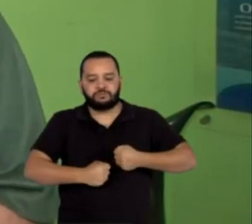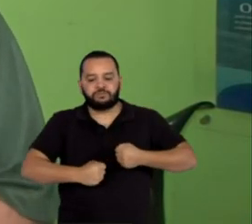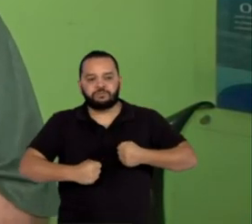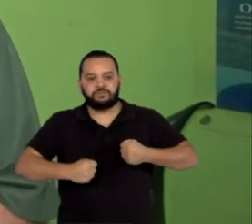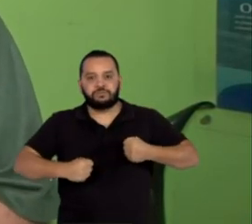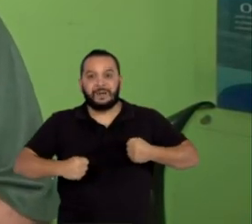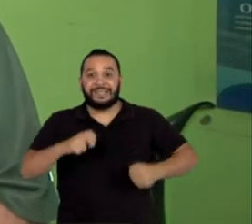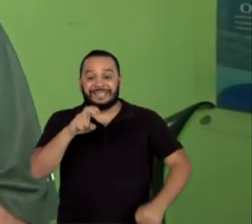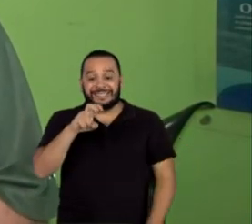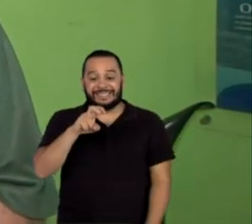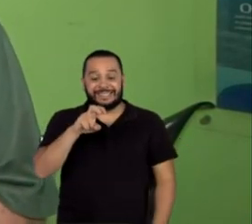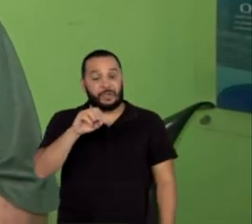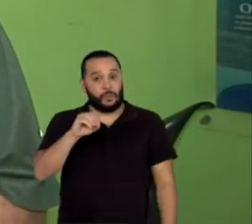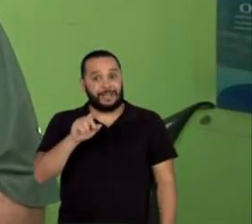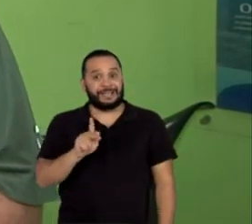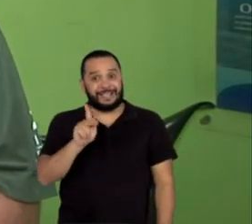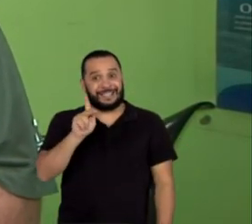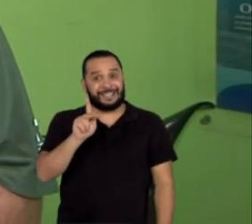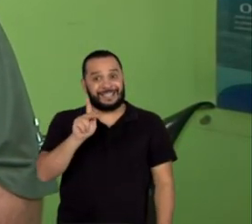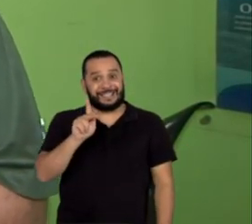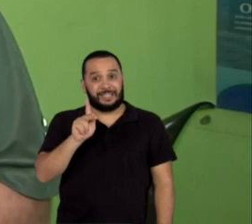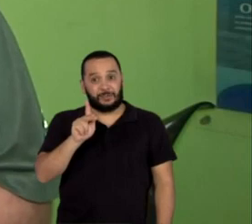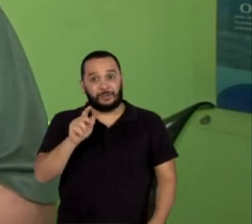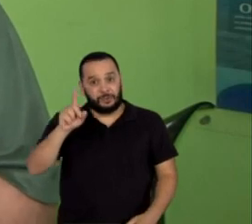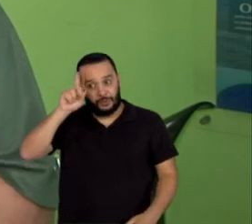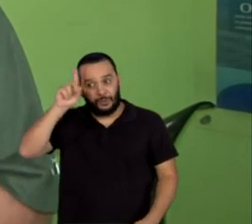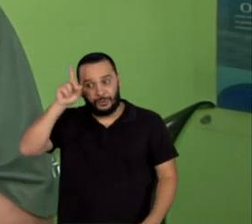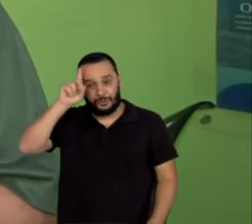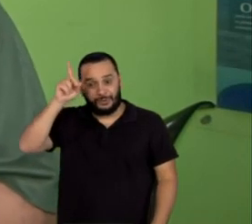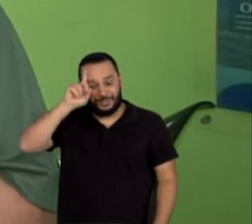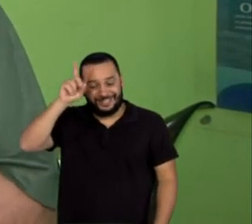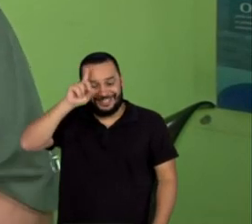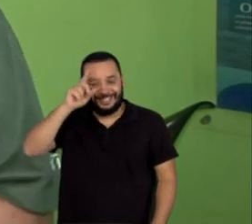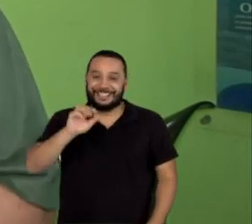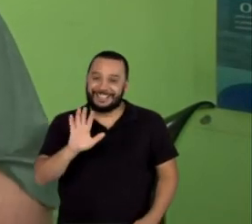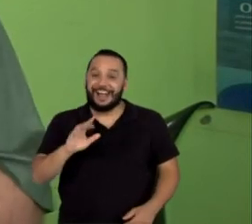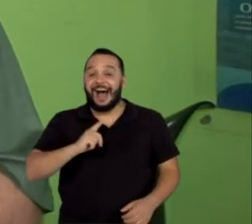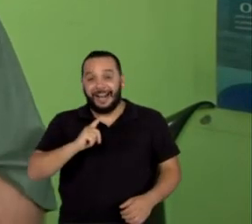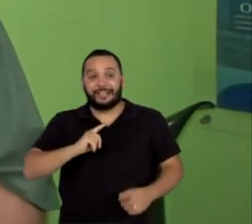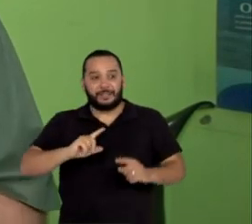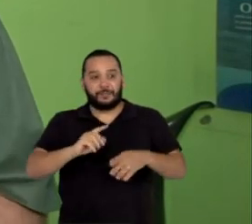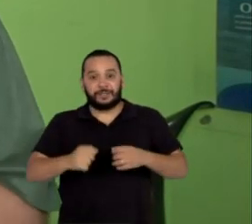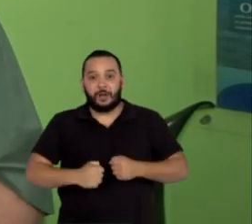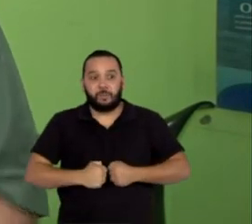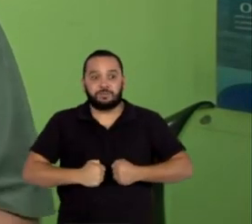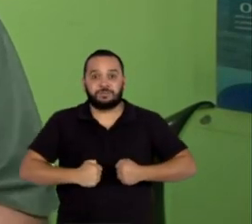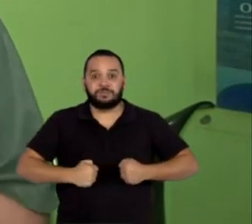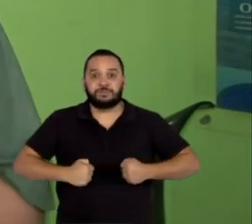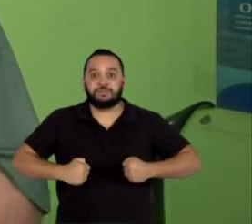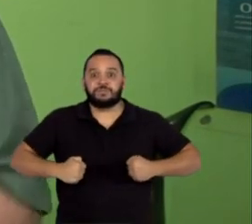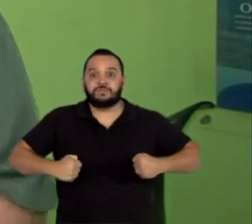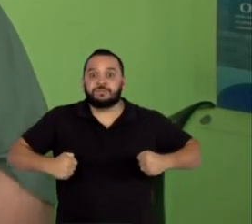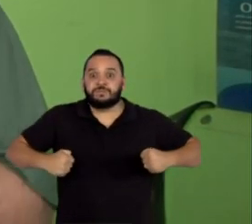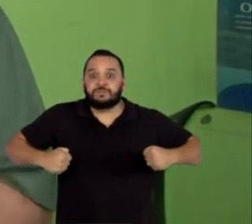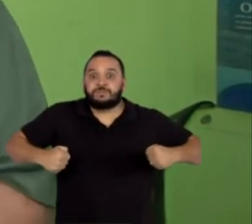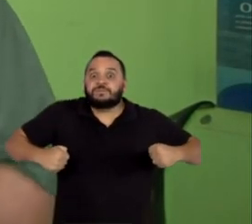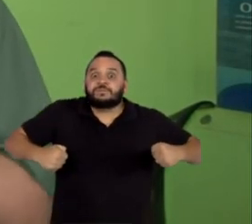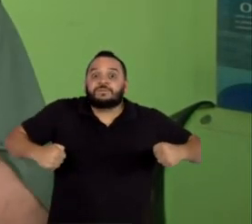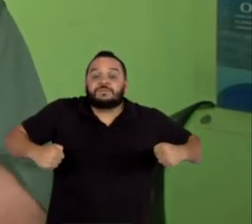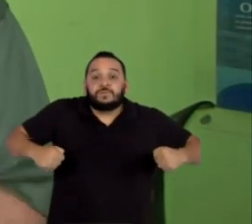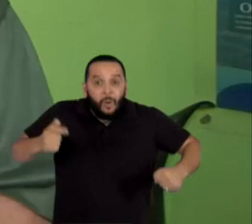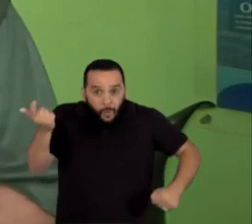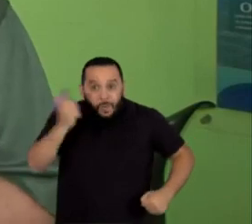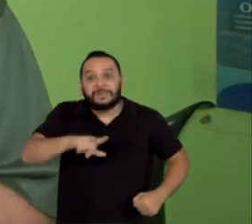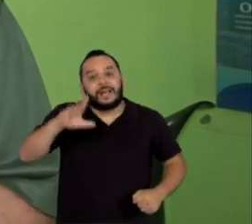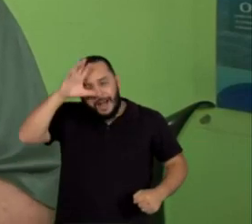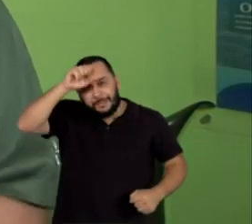torno de 50 quilos por dia, assim, nos primeiros dias de vida, né? E aí, que quando ele consegue engordar o suficiente, conseguir